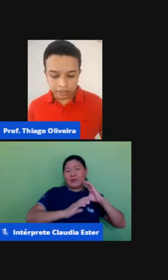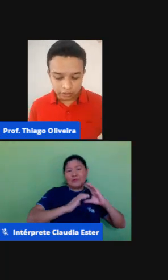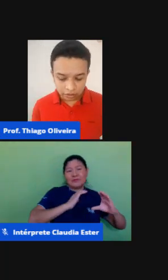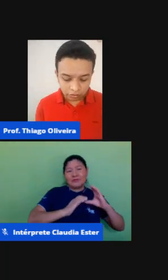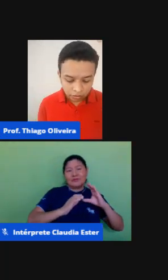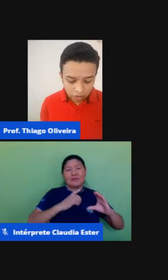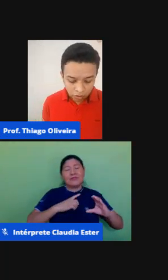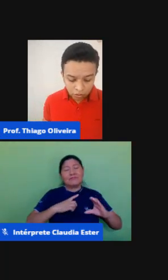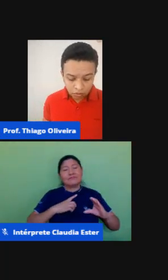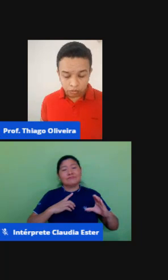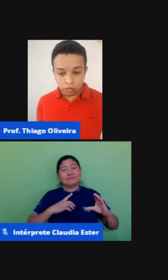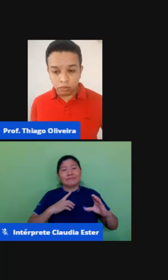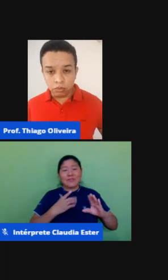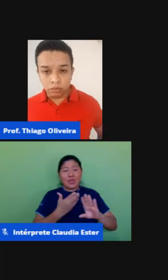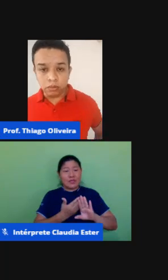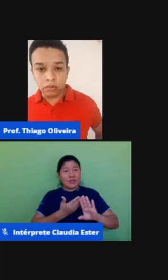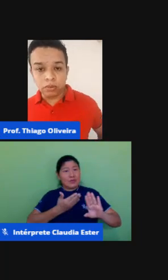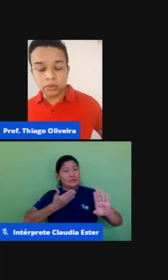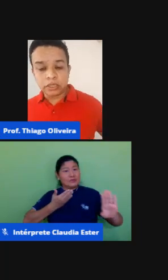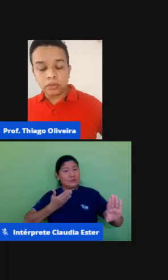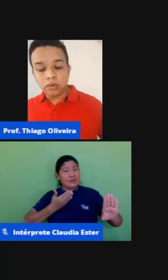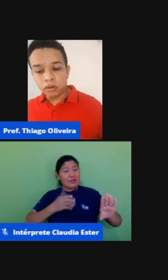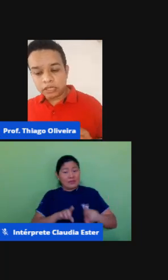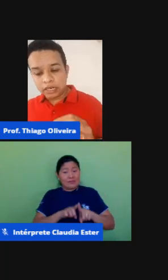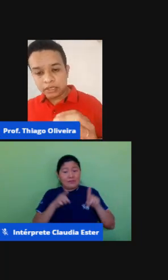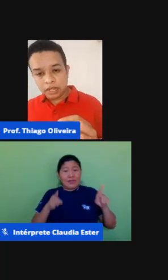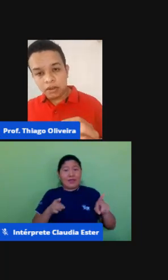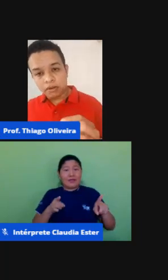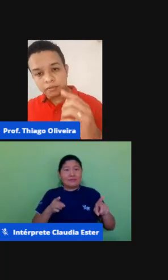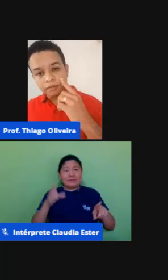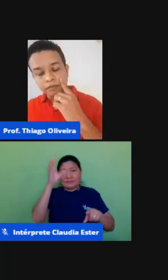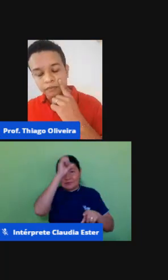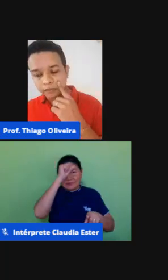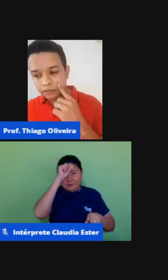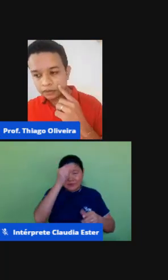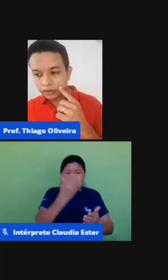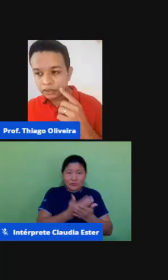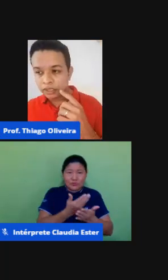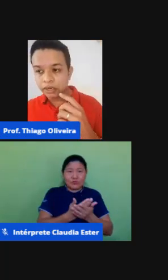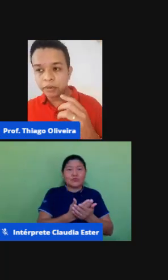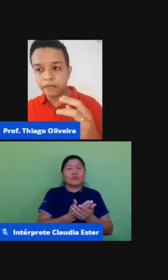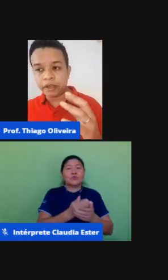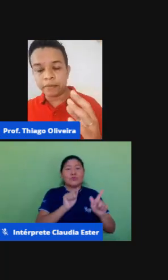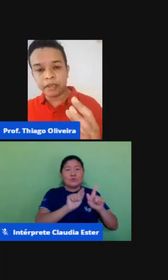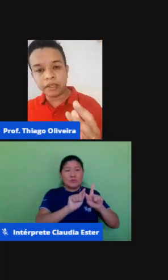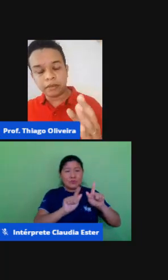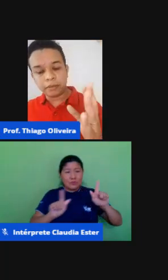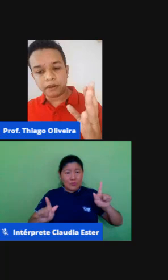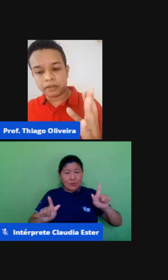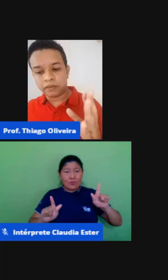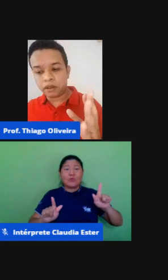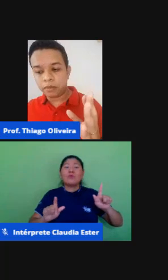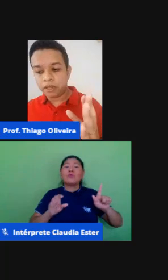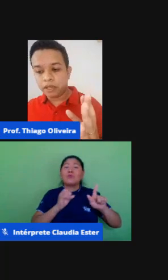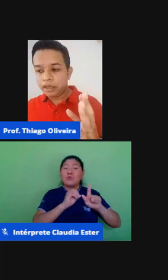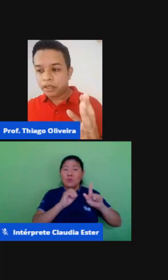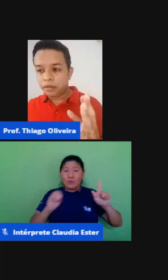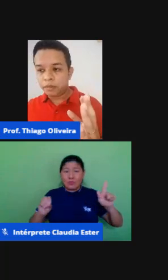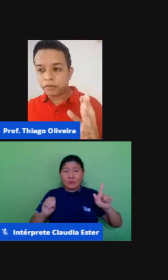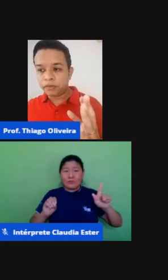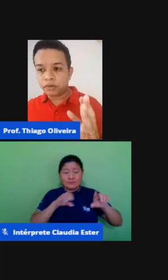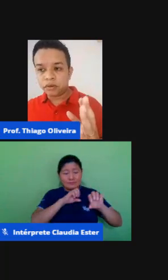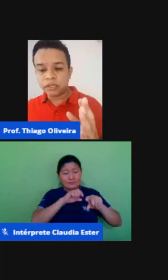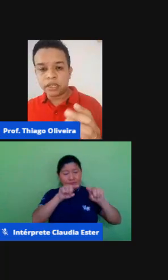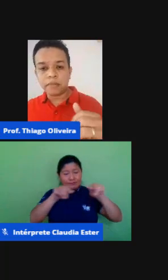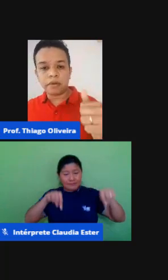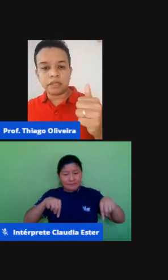mais organizada. Então, o Google Sala de Aula, ele é uma ferramenta, é uma plataforma